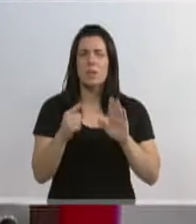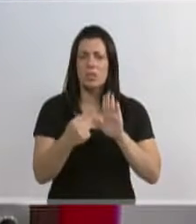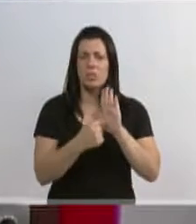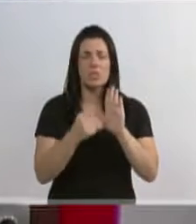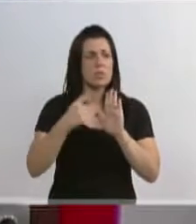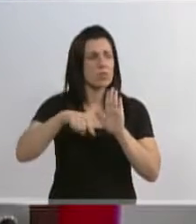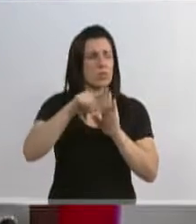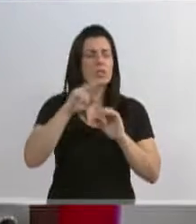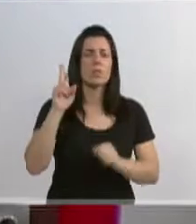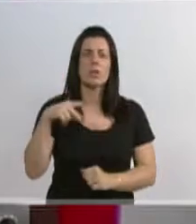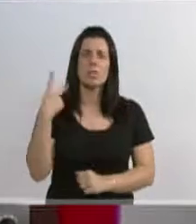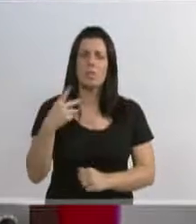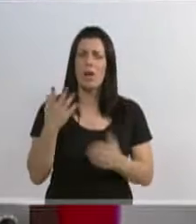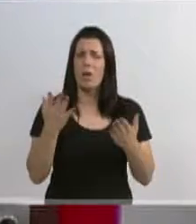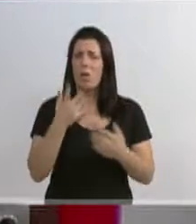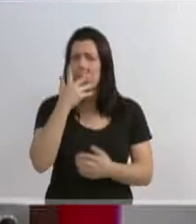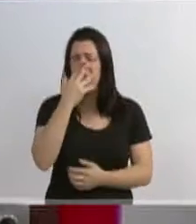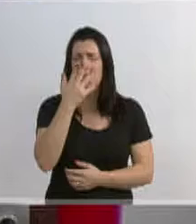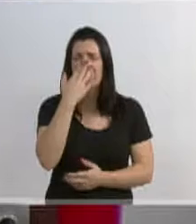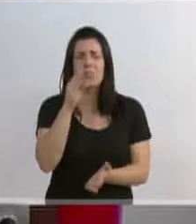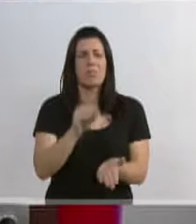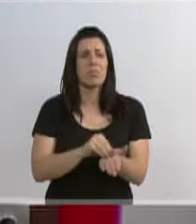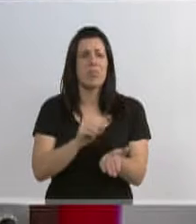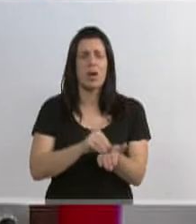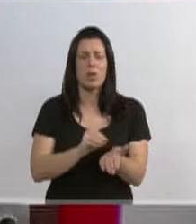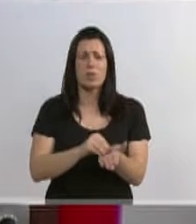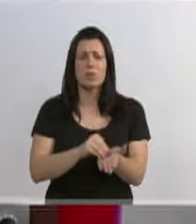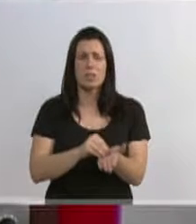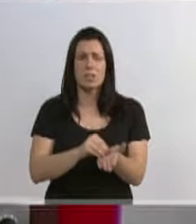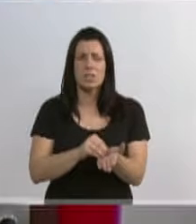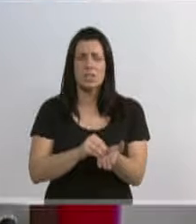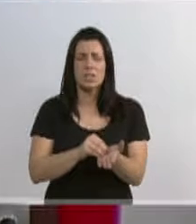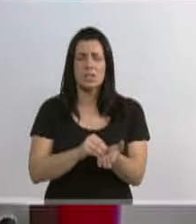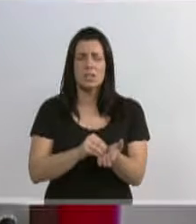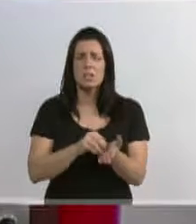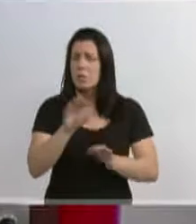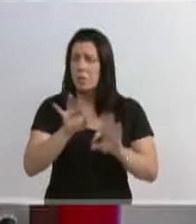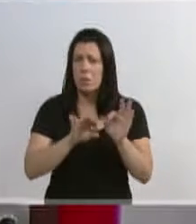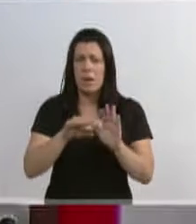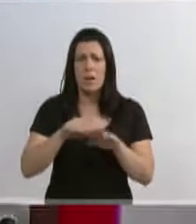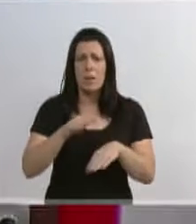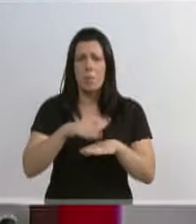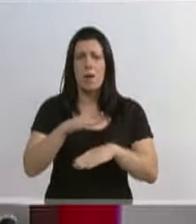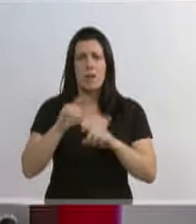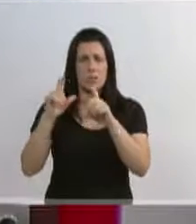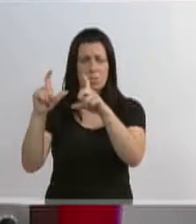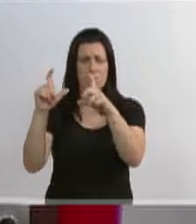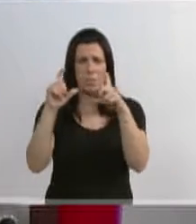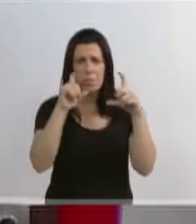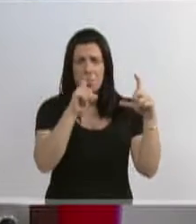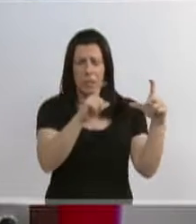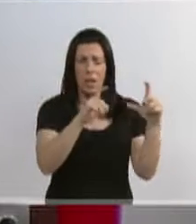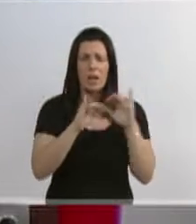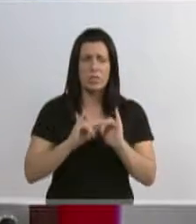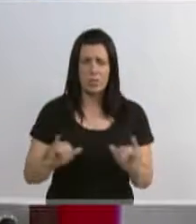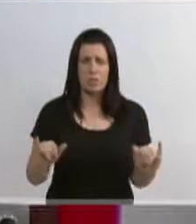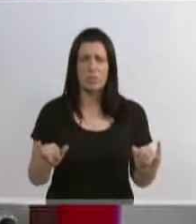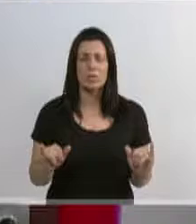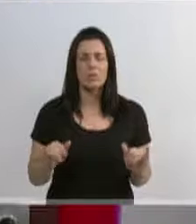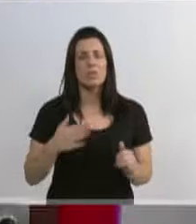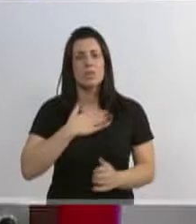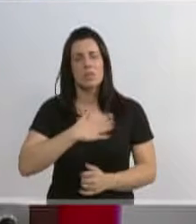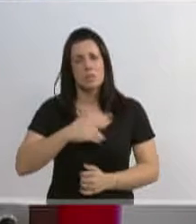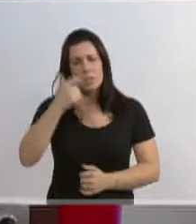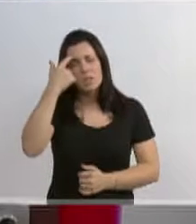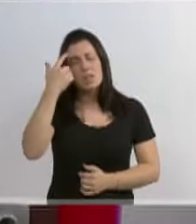por nós, vereadores, e agora parece que estão em falta, não estão mais fazendo, não está mais disponível essas placas aí. A gente gostaria que se pensasse